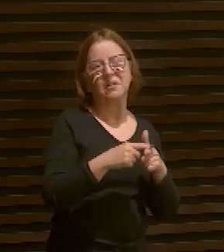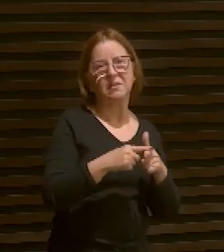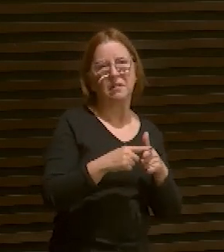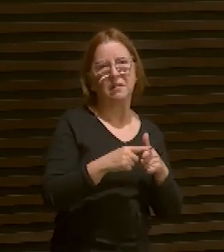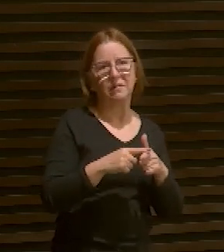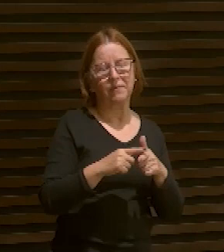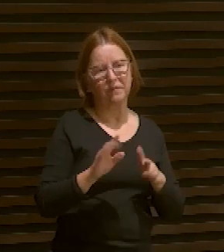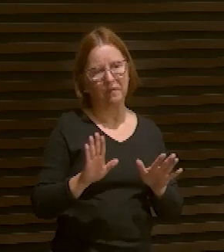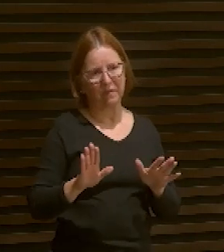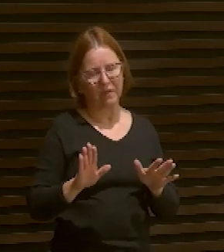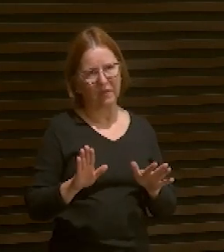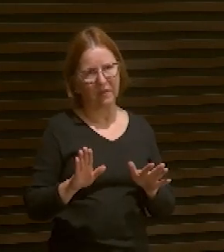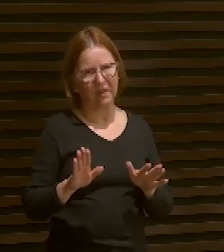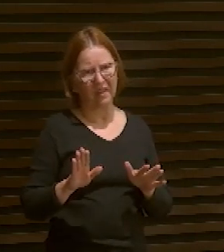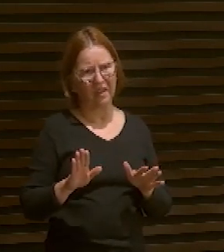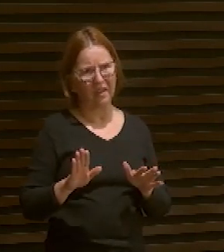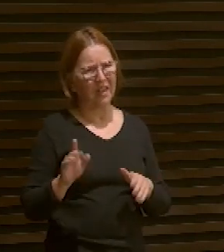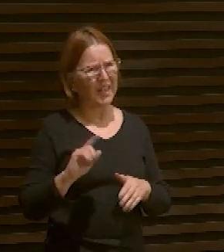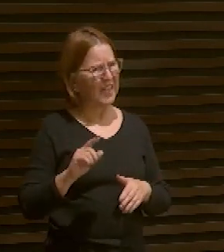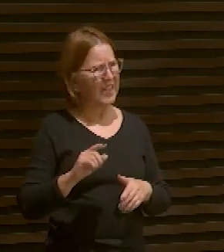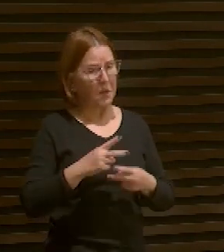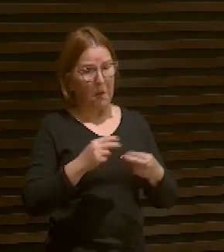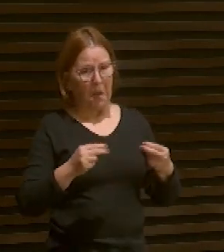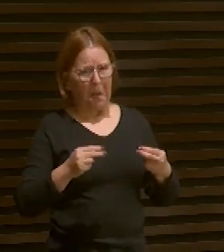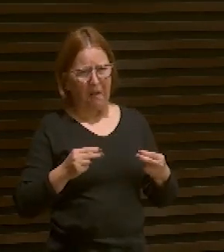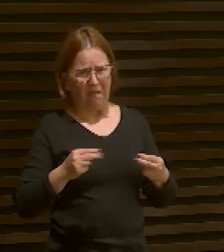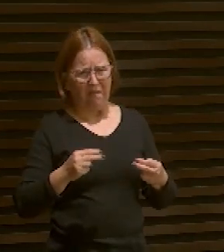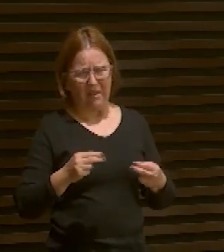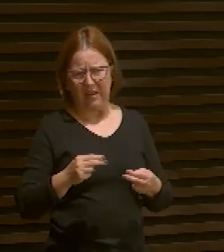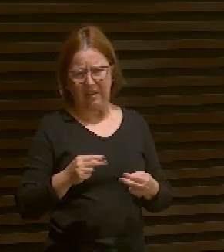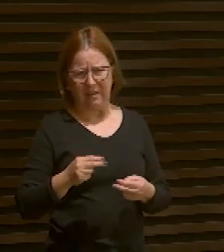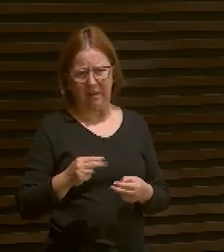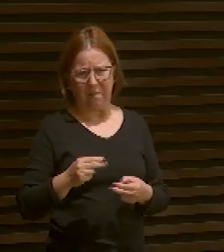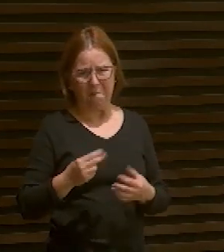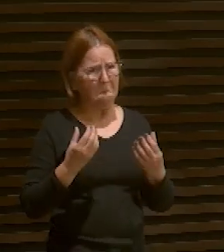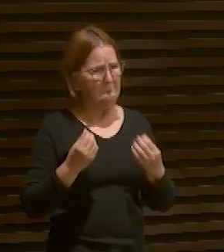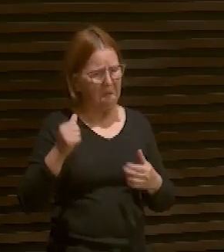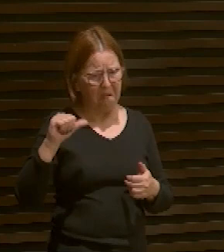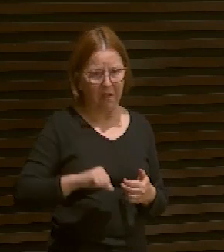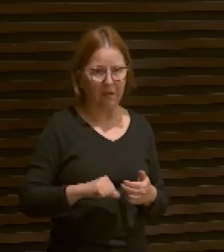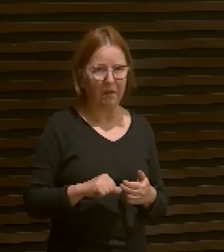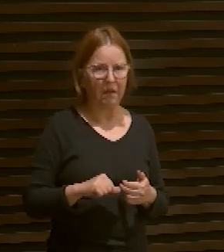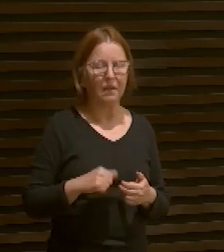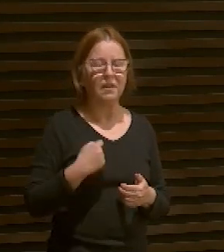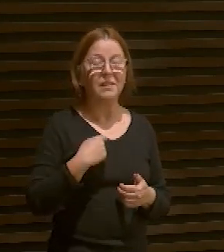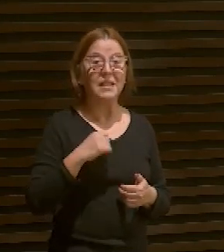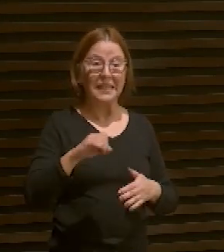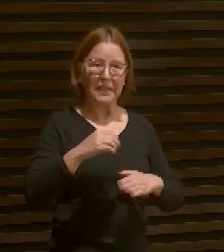nenhuma coisa muito grave. Se eu estou conversando com o irmão e de repente ele muda o